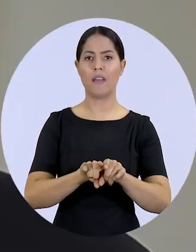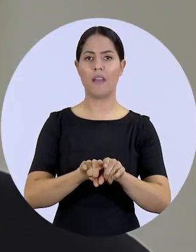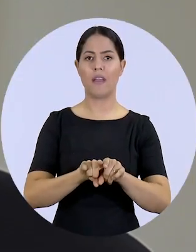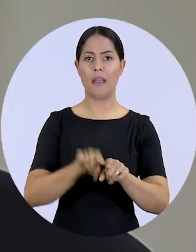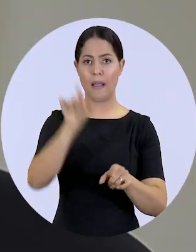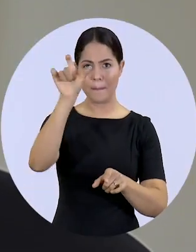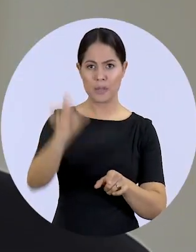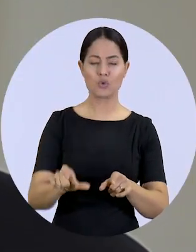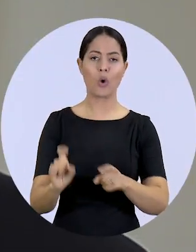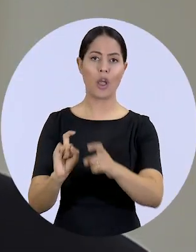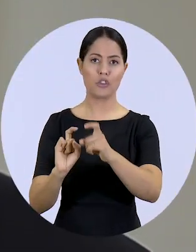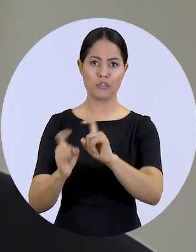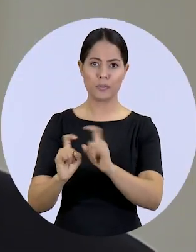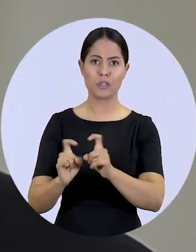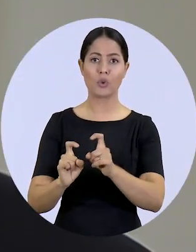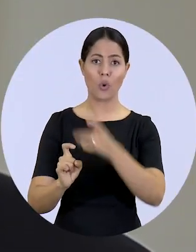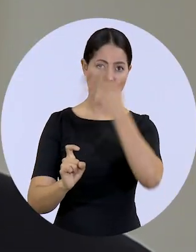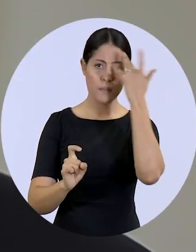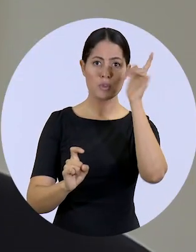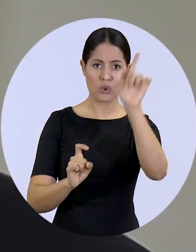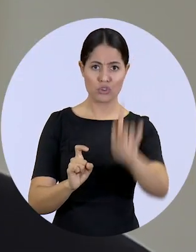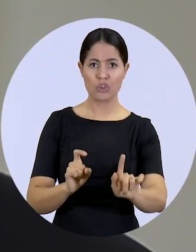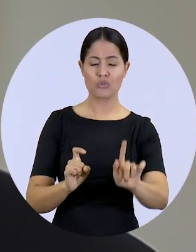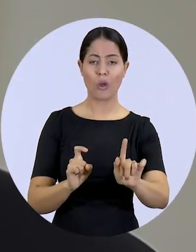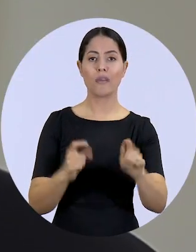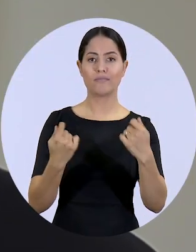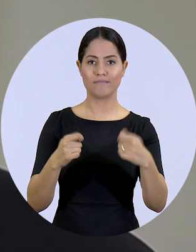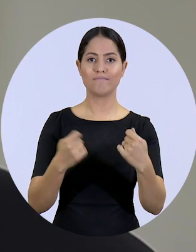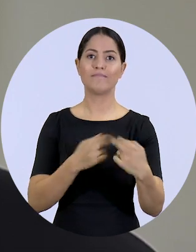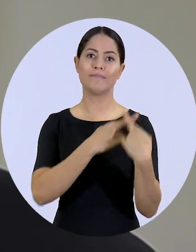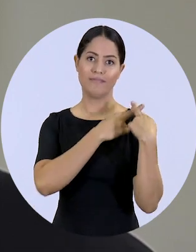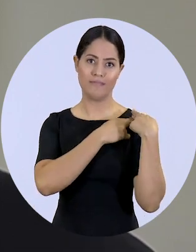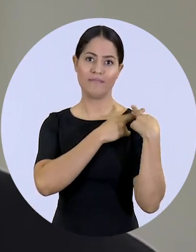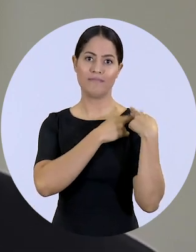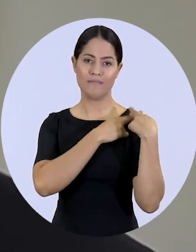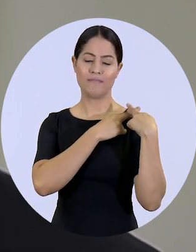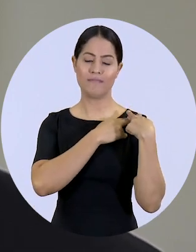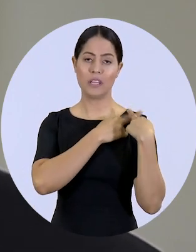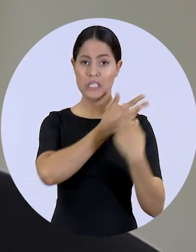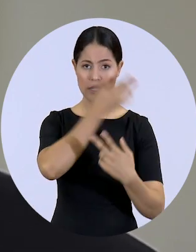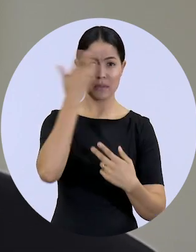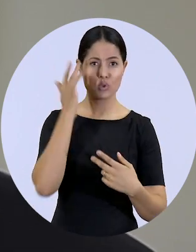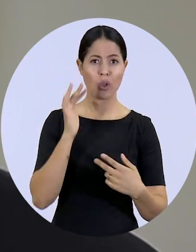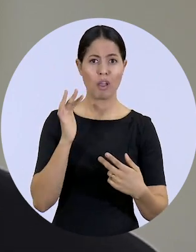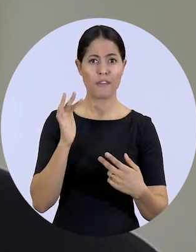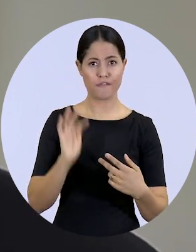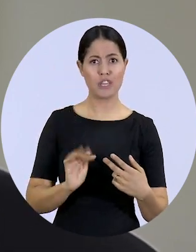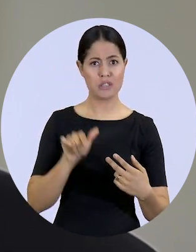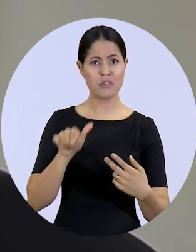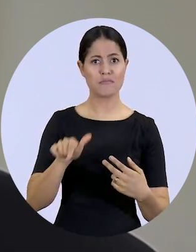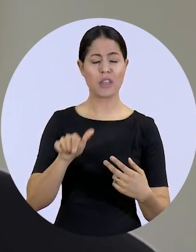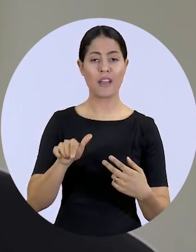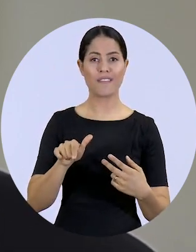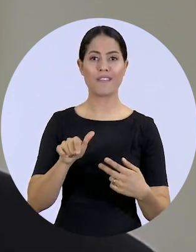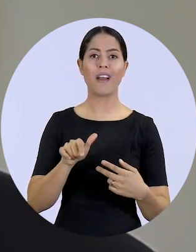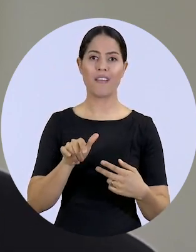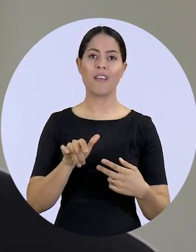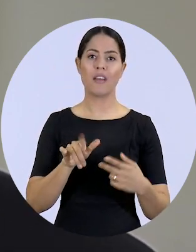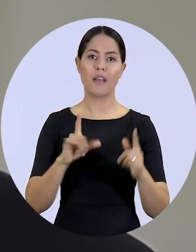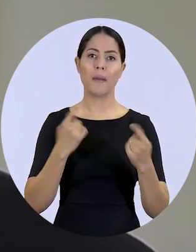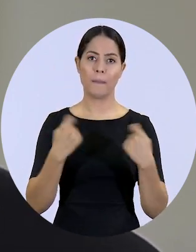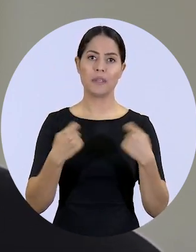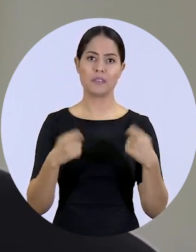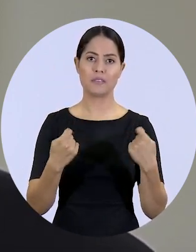vai fazer com que normalmente o administrador, o gestor da empresa, responda como pessoa física por aquele crime, por